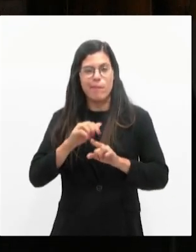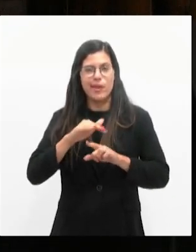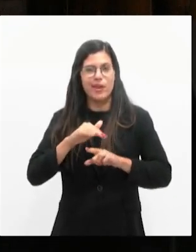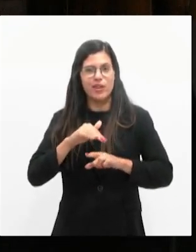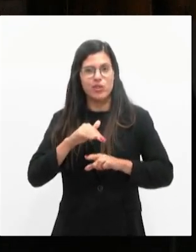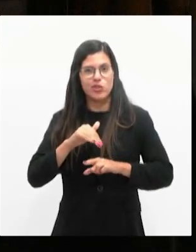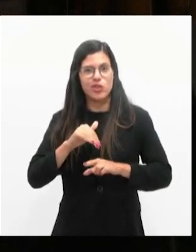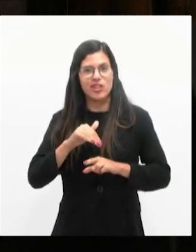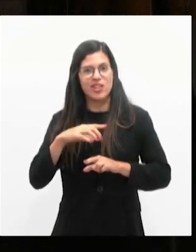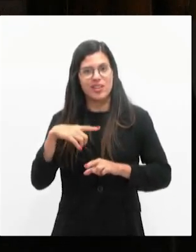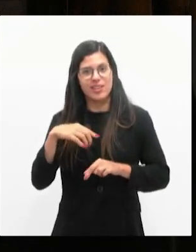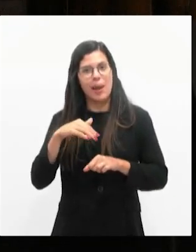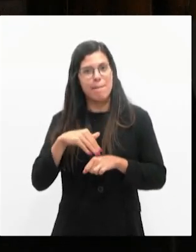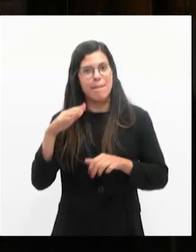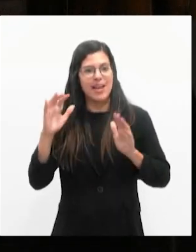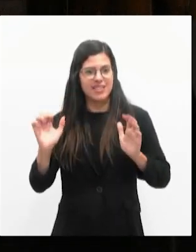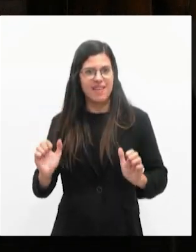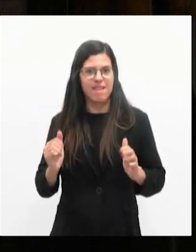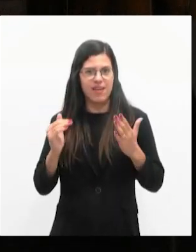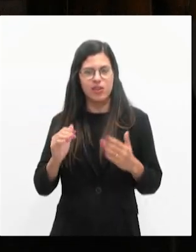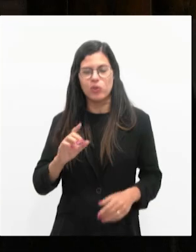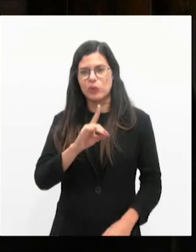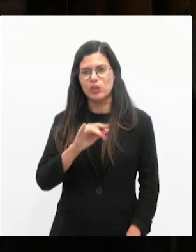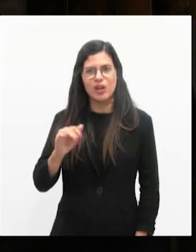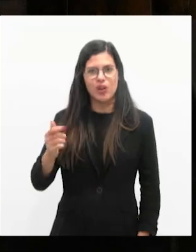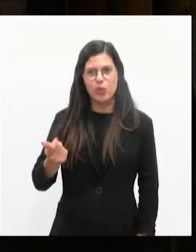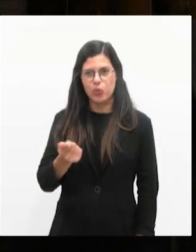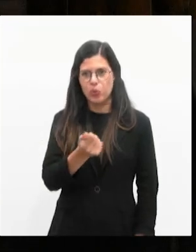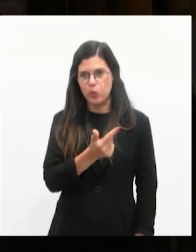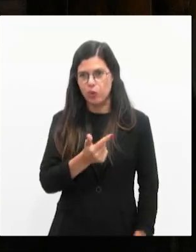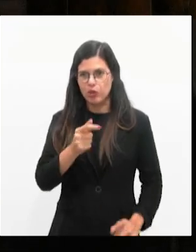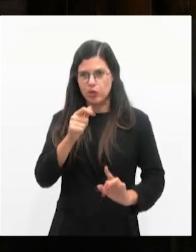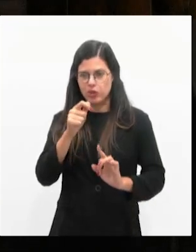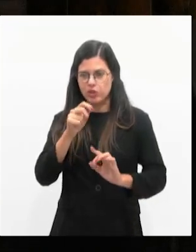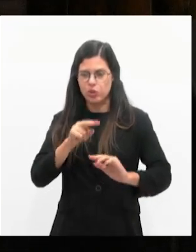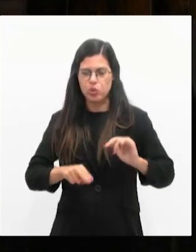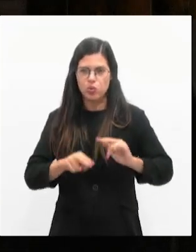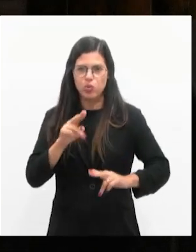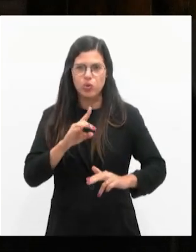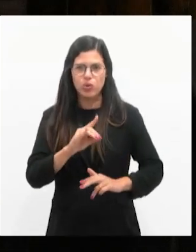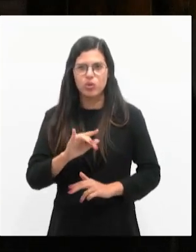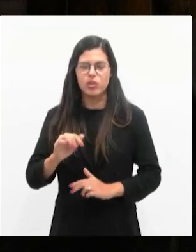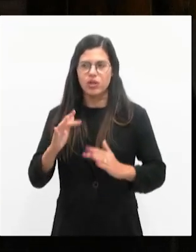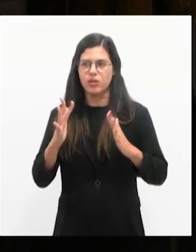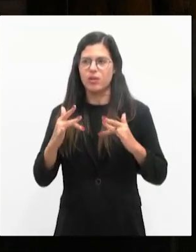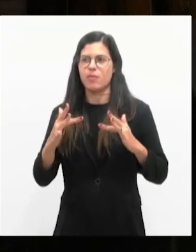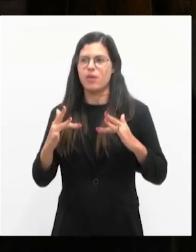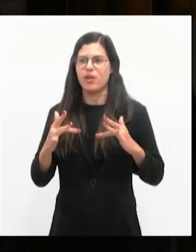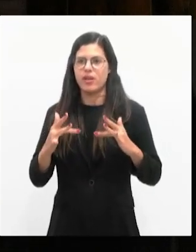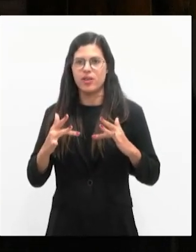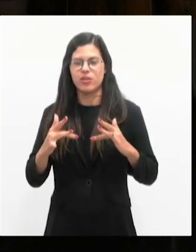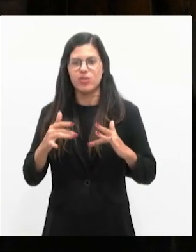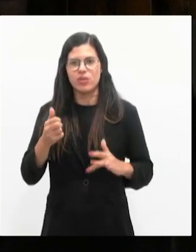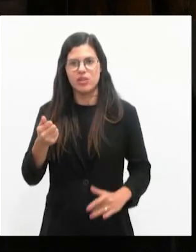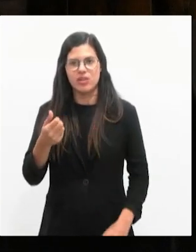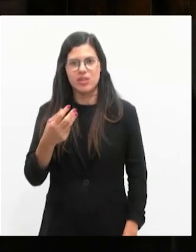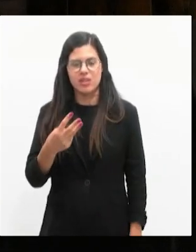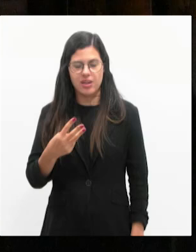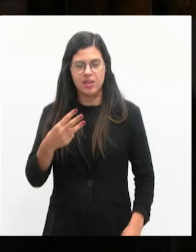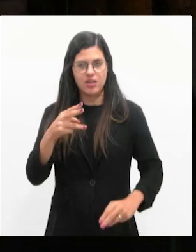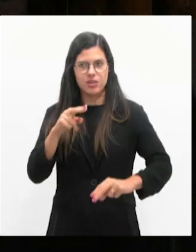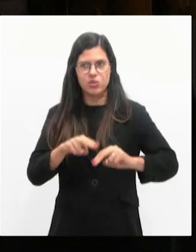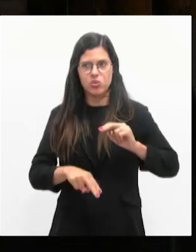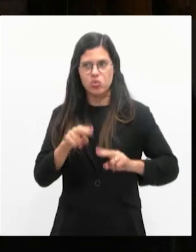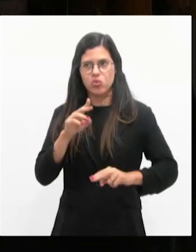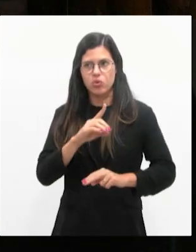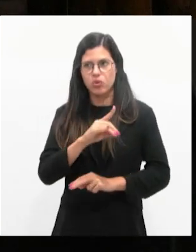que nós temos. 12 de junho, Dia dos Namorados, 13 de junho,